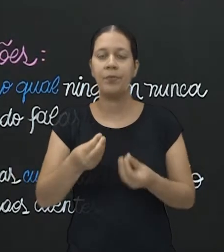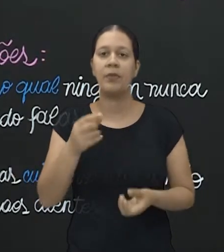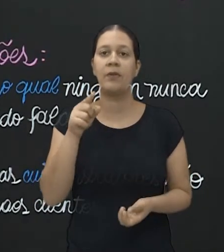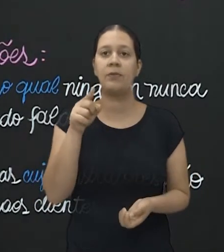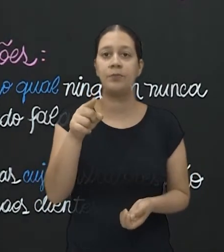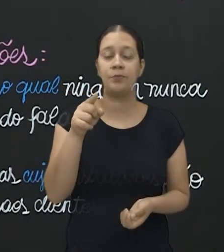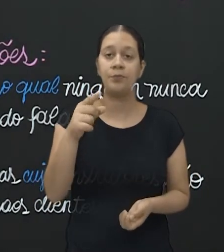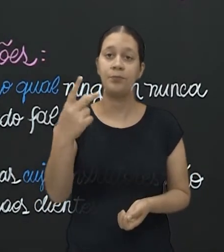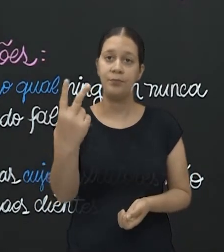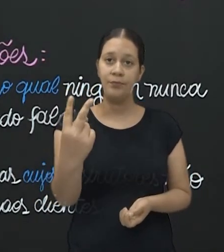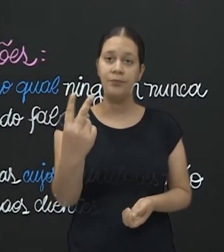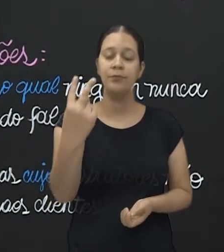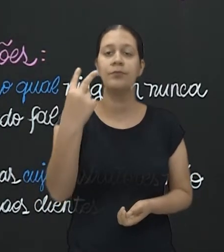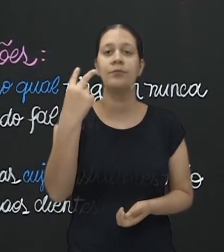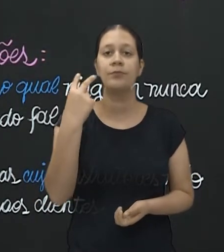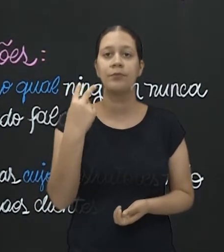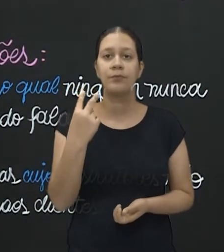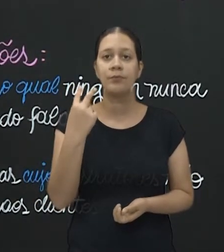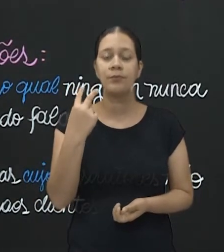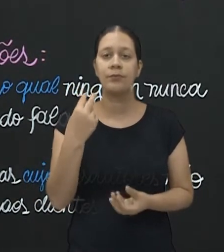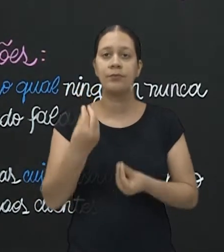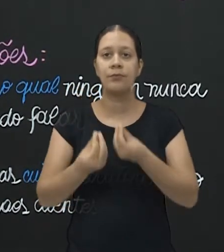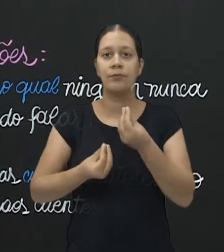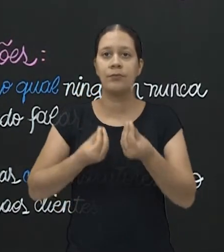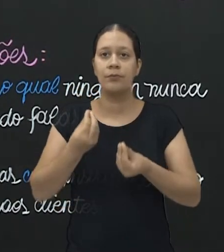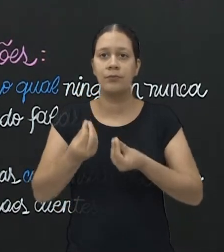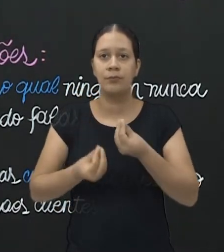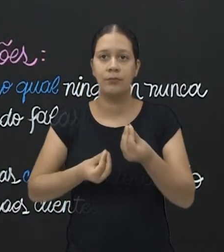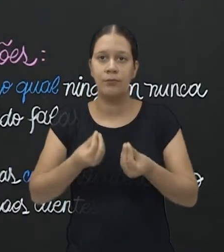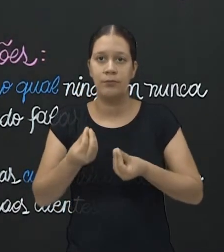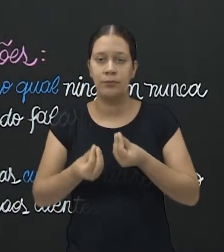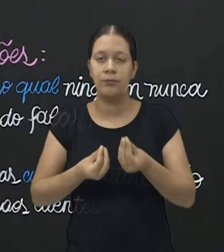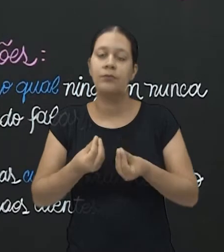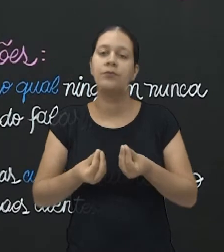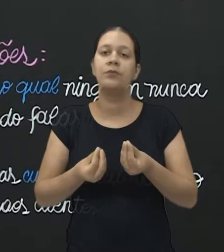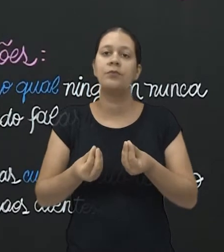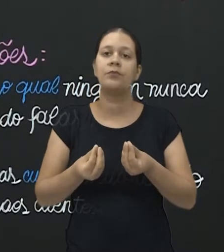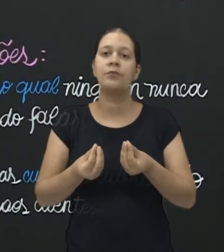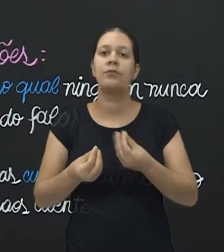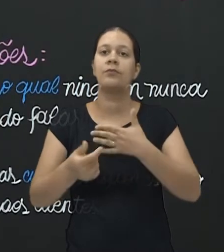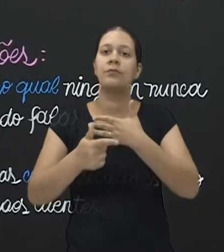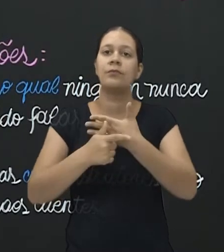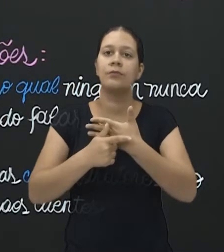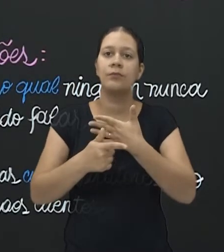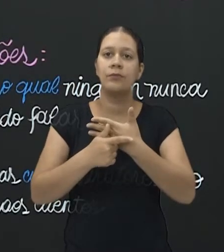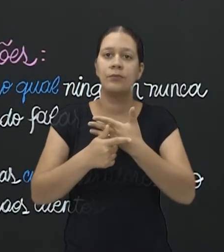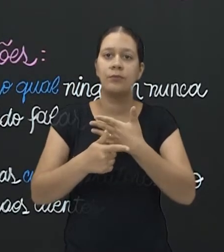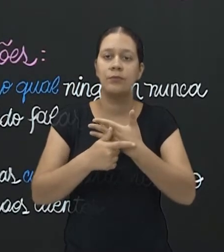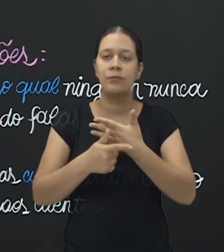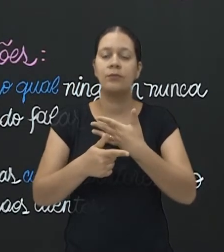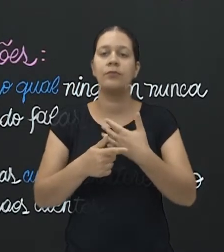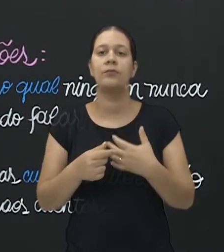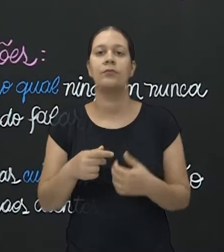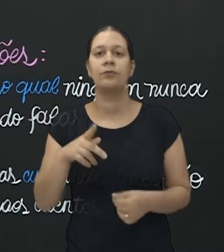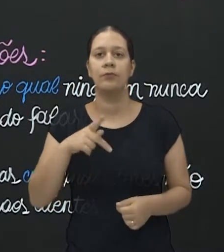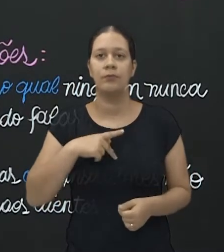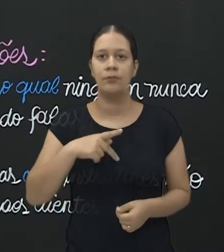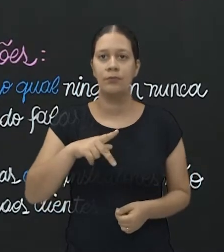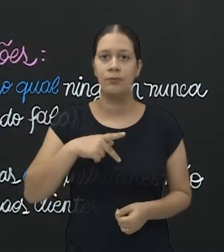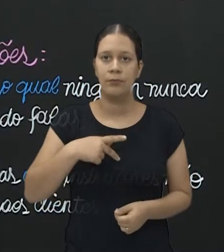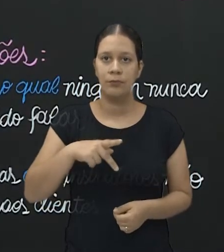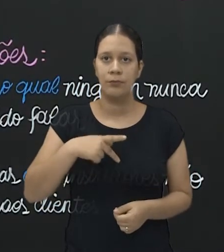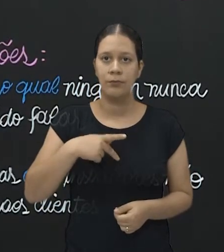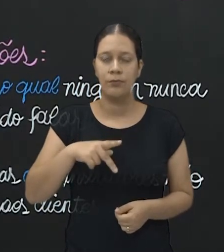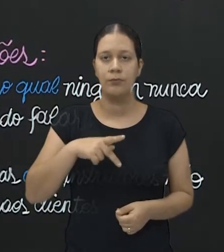estranho o modo como ele me olha. Esse como se refere ao modo. Então, a função do como aqui é uma função de pronome